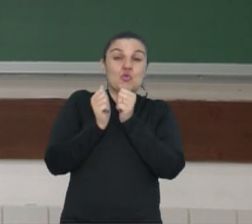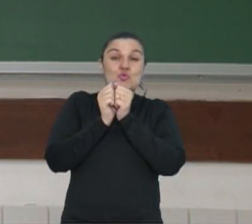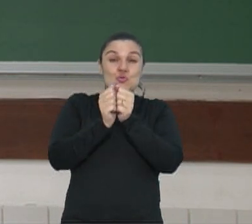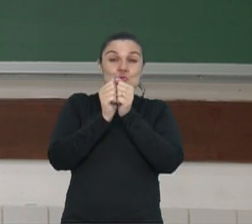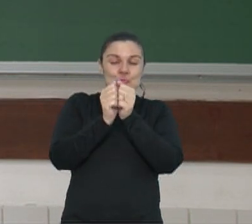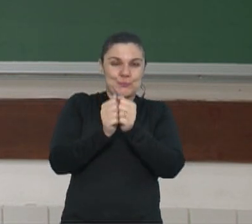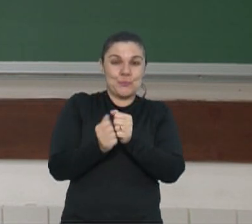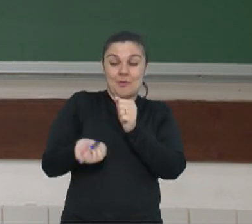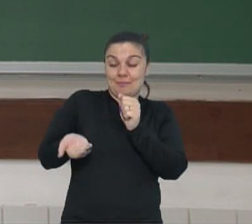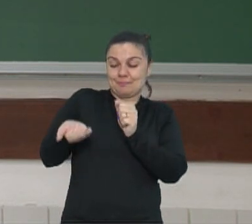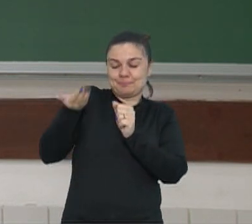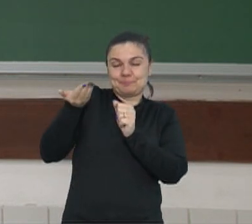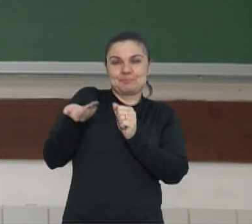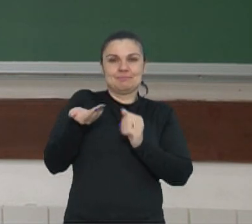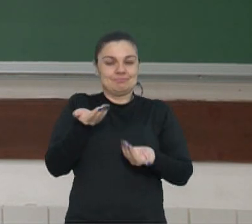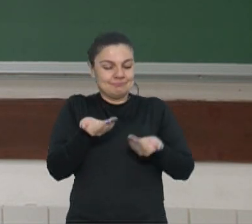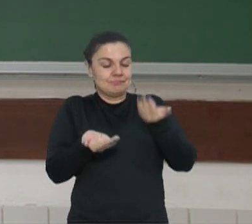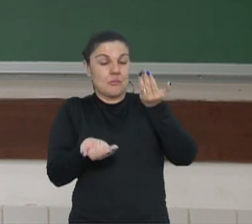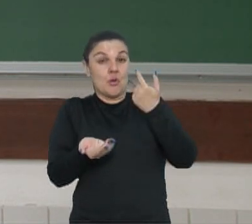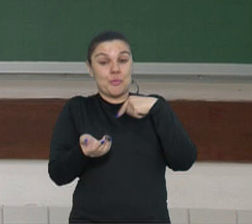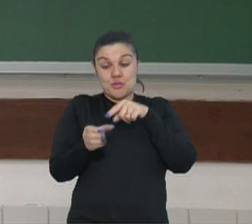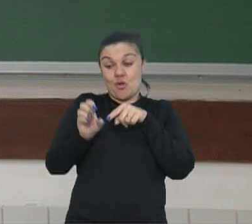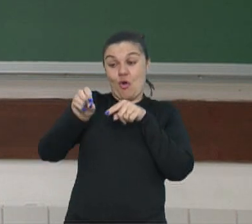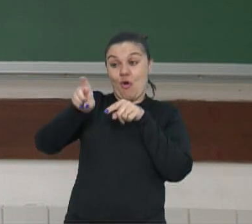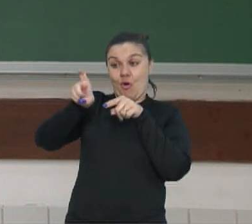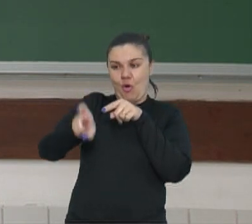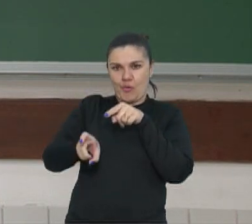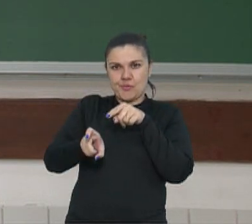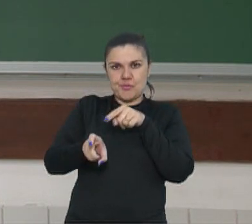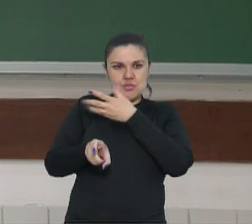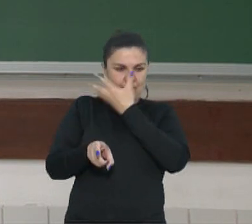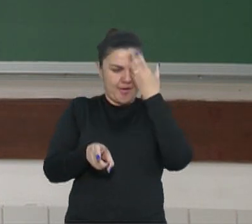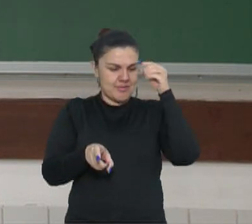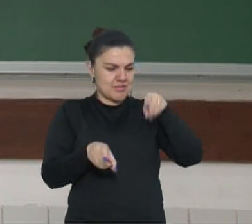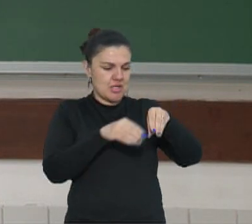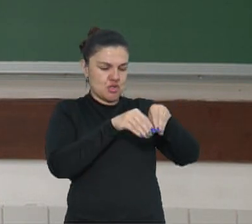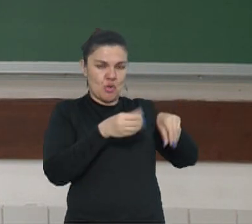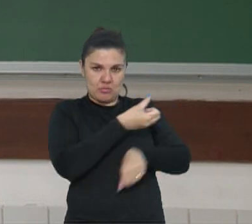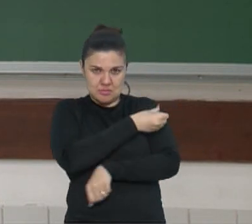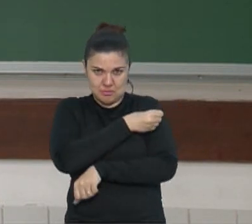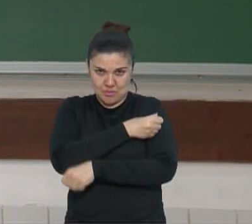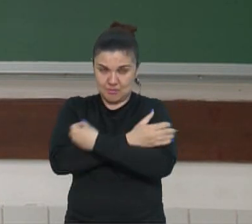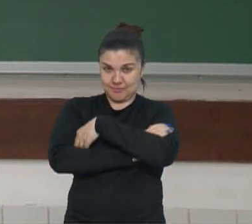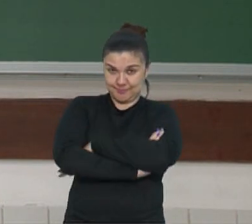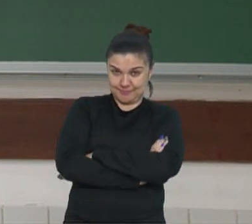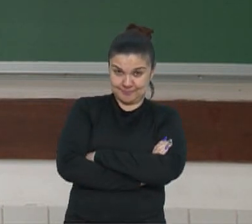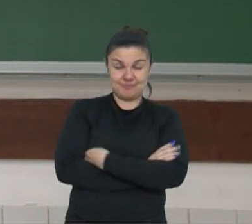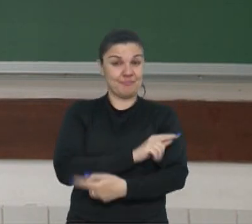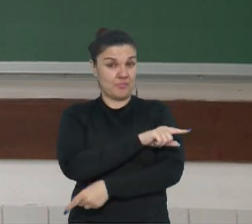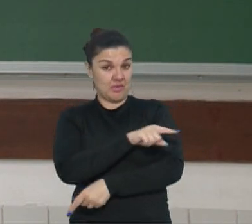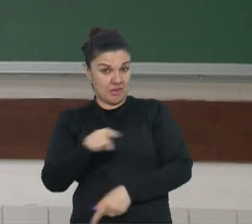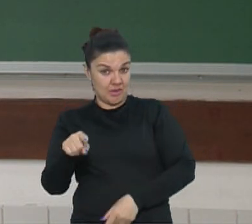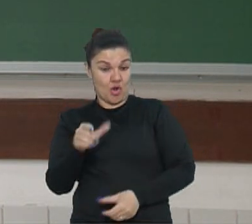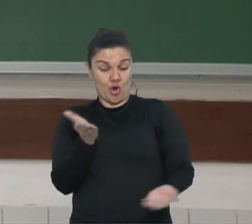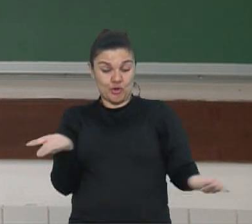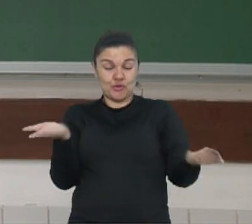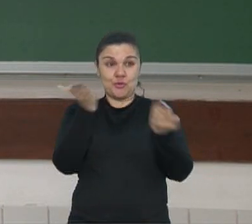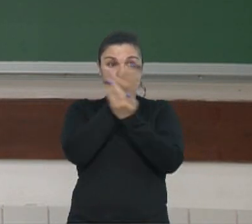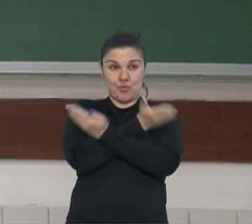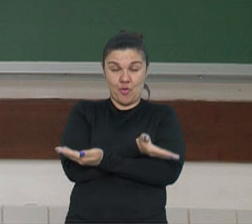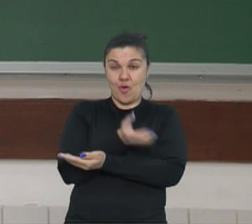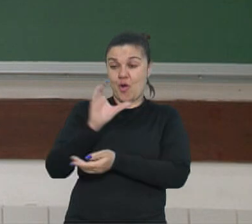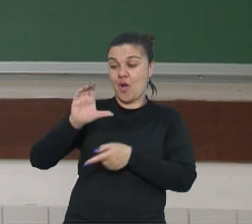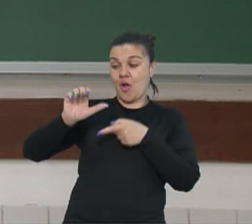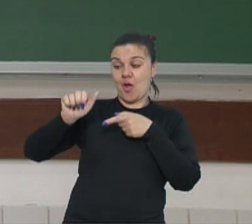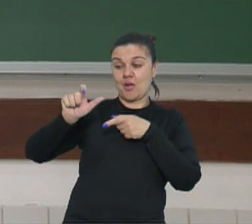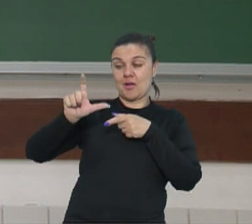juntas? Que não é porque nós estamos falando de óxidos que a gente esquece a matéria de solos do sexto ano? Muito menos de hidróxido de cálcio